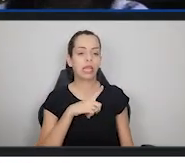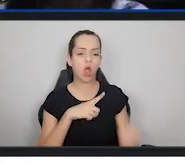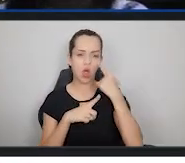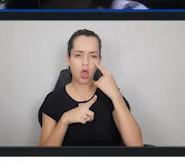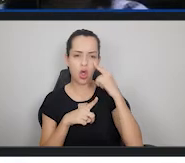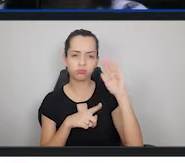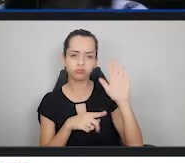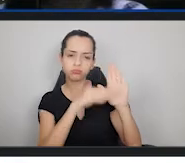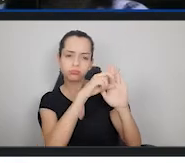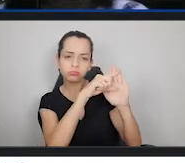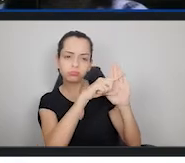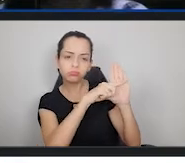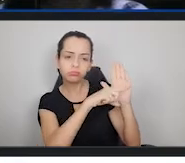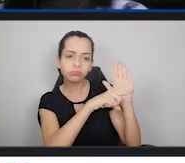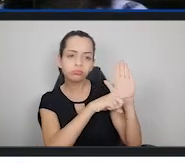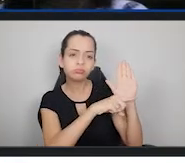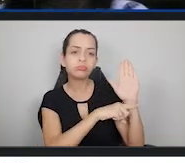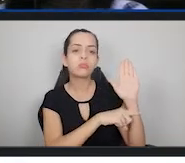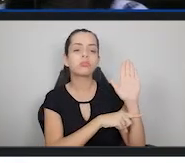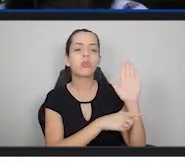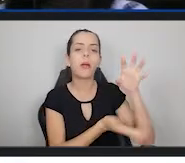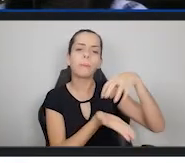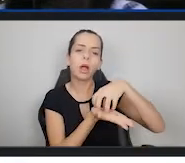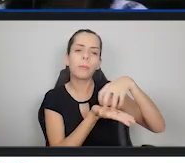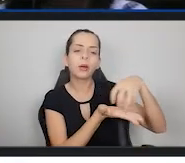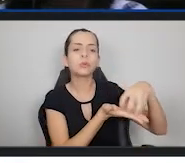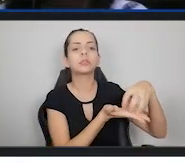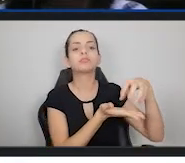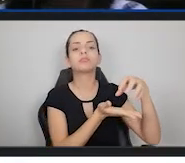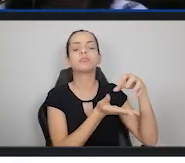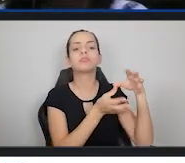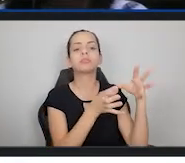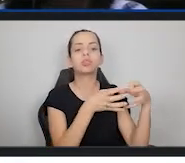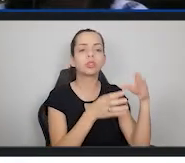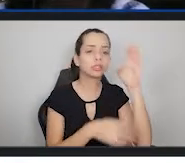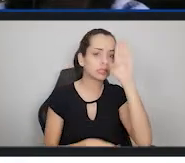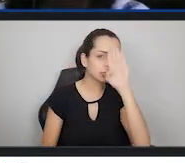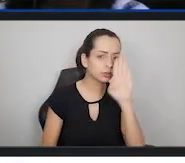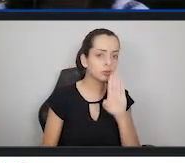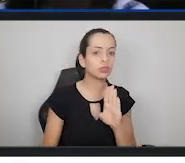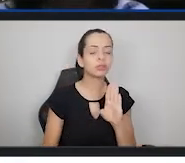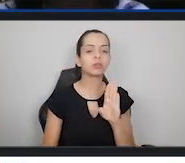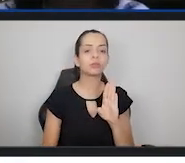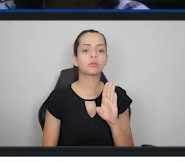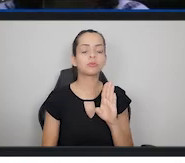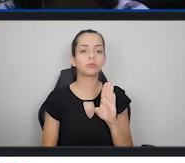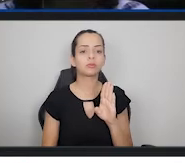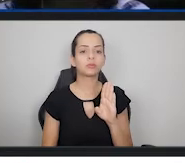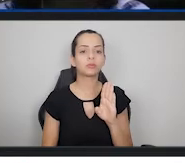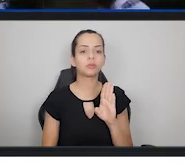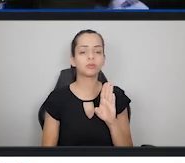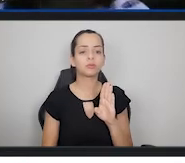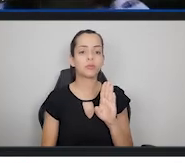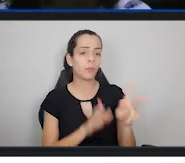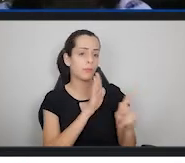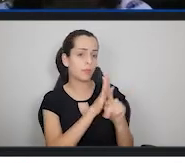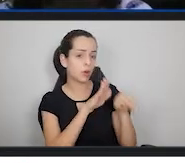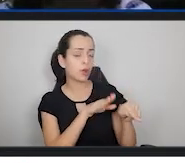aqui também, como, por exemplo, a ABRAD, que são algumas entidades, né, a Agência Nacional